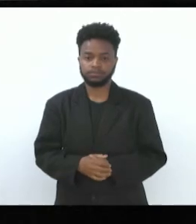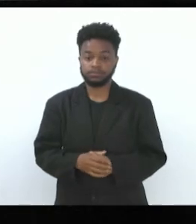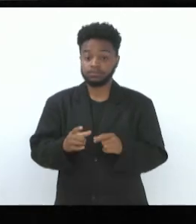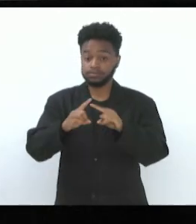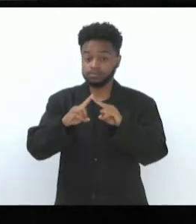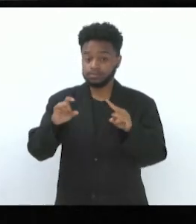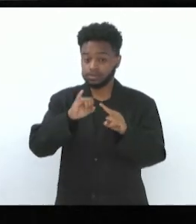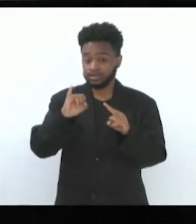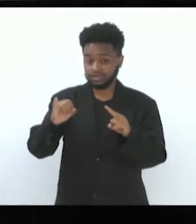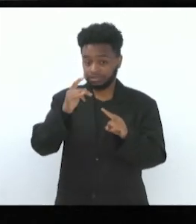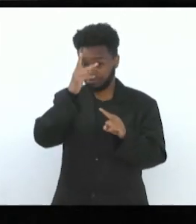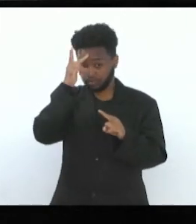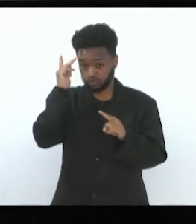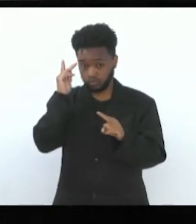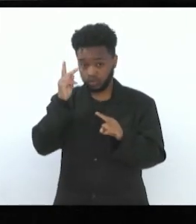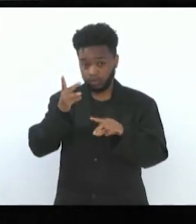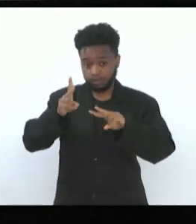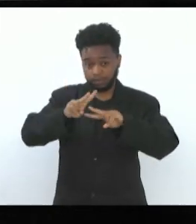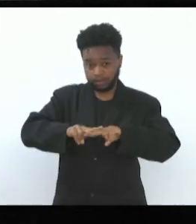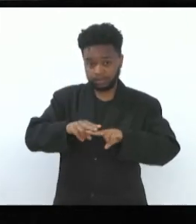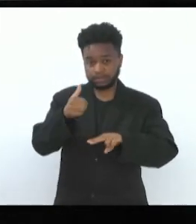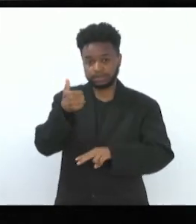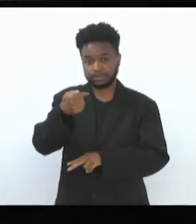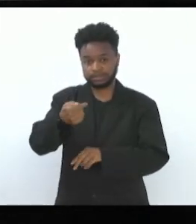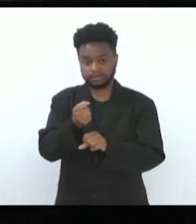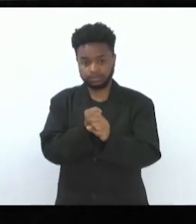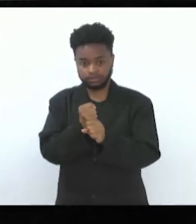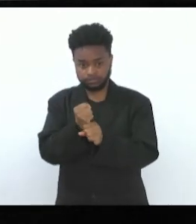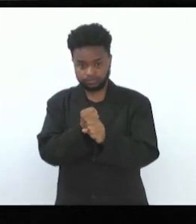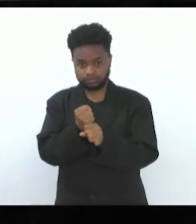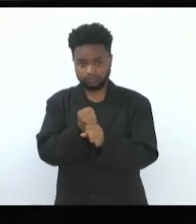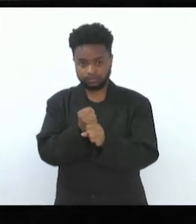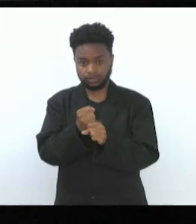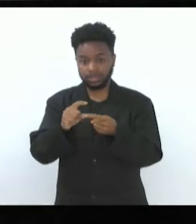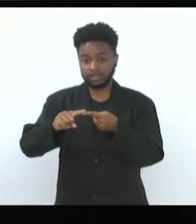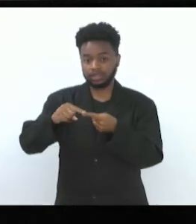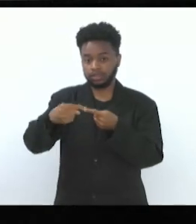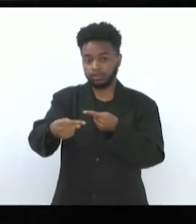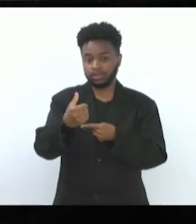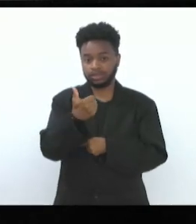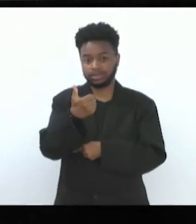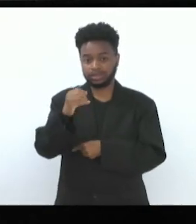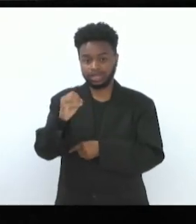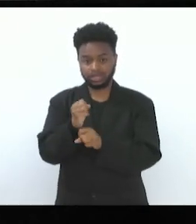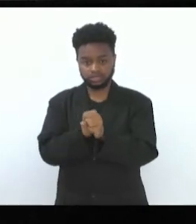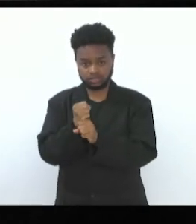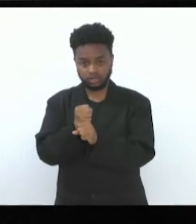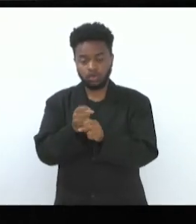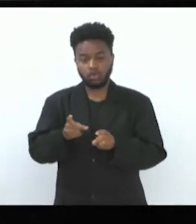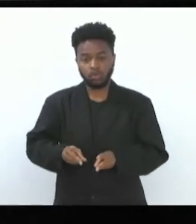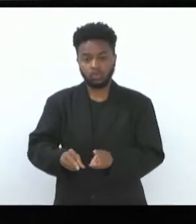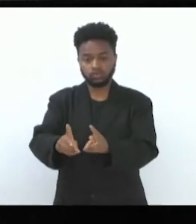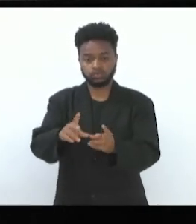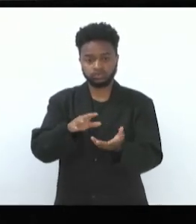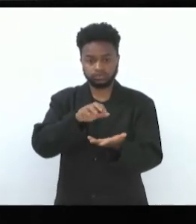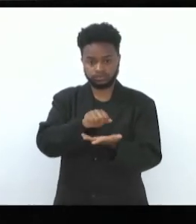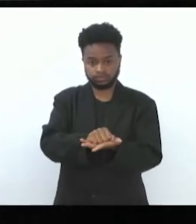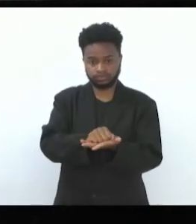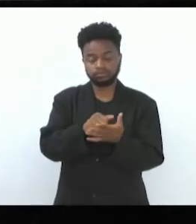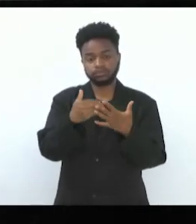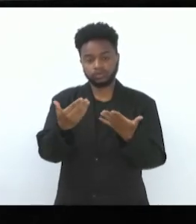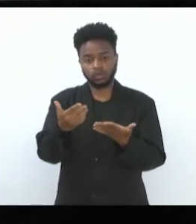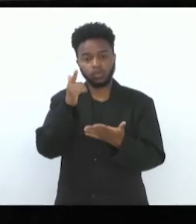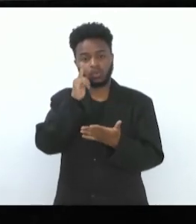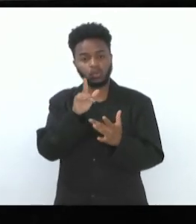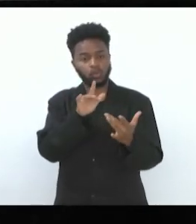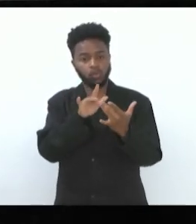cara cumprisse 17 anos de prisão, por mais 10 anos após cumprir essa pena, o cadastro estava lá, então você teria esse acesso.